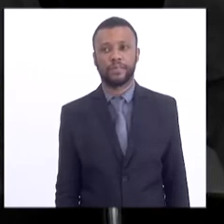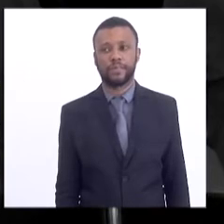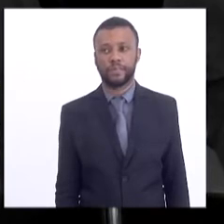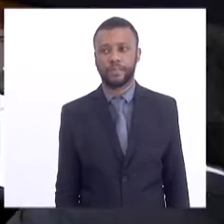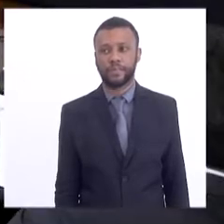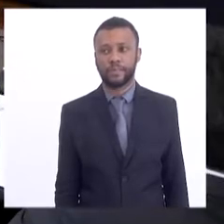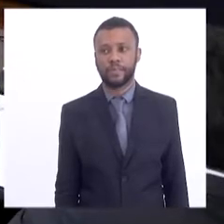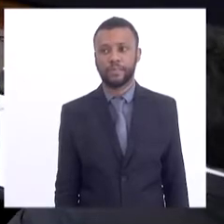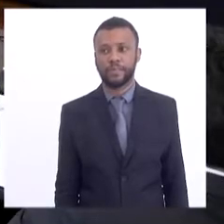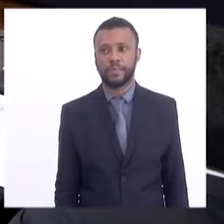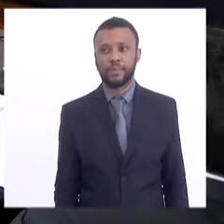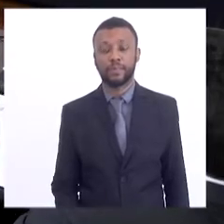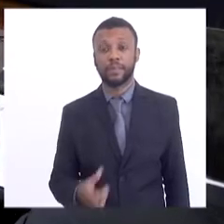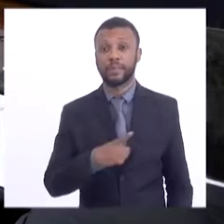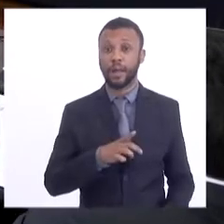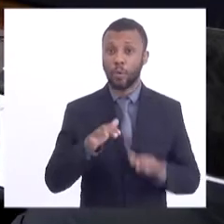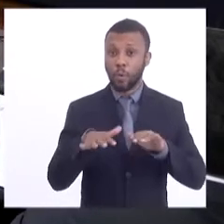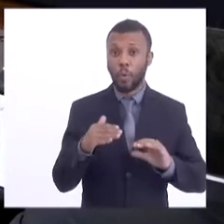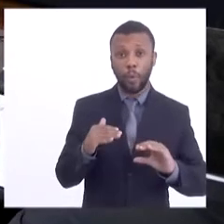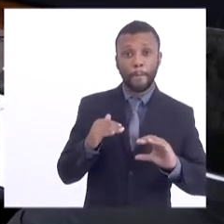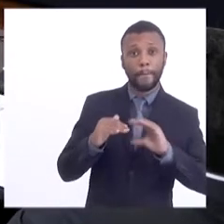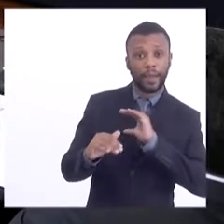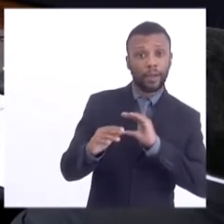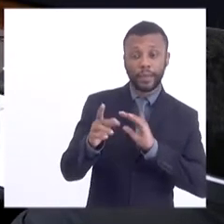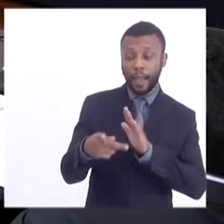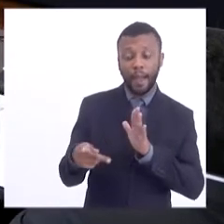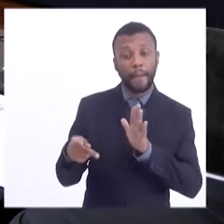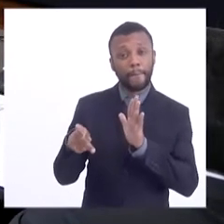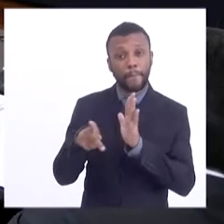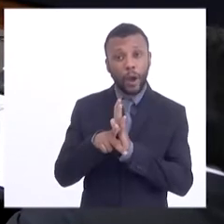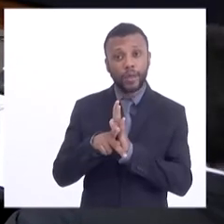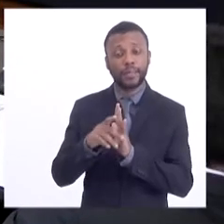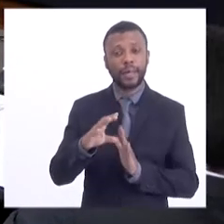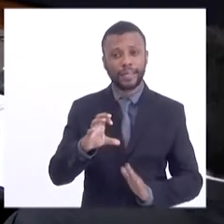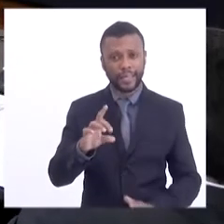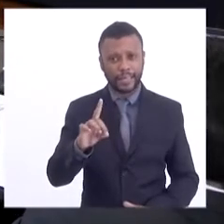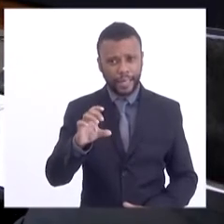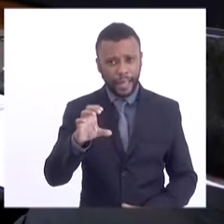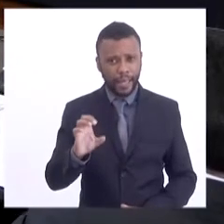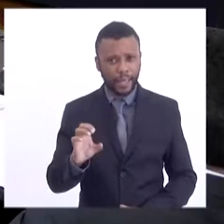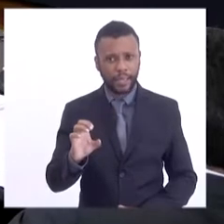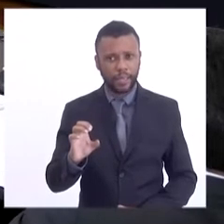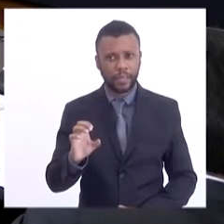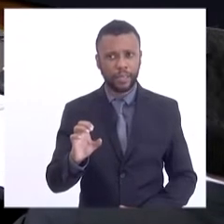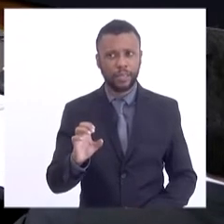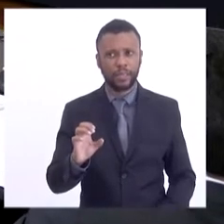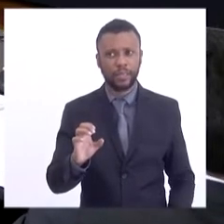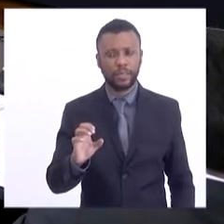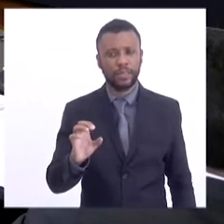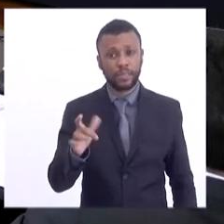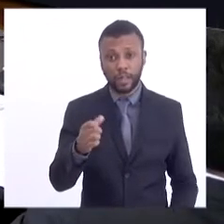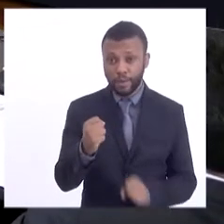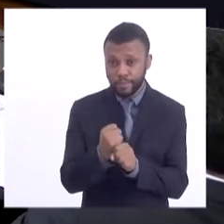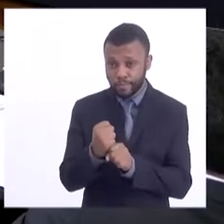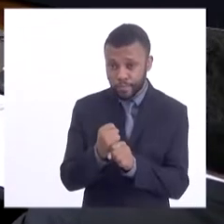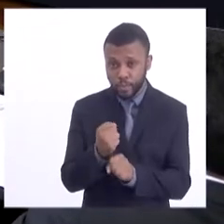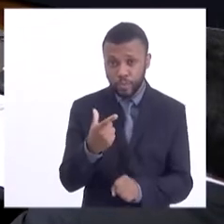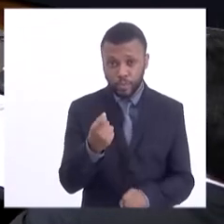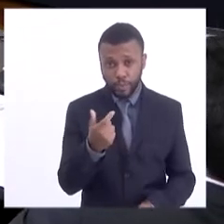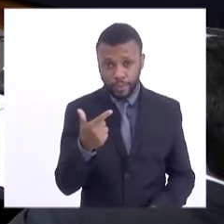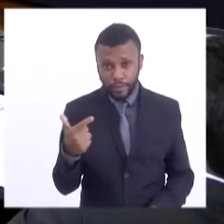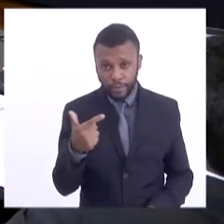se prepara reforço para ter e a concessão 2022/2023